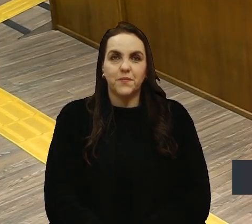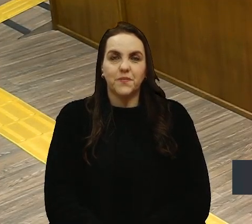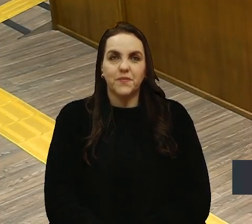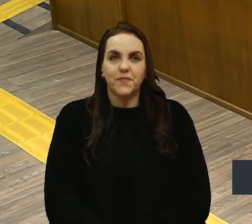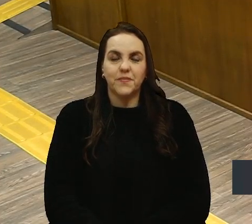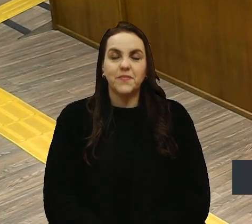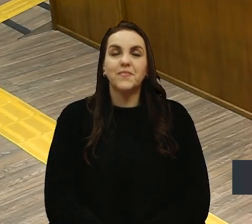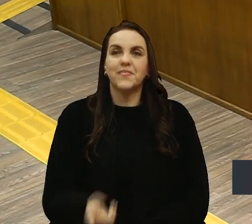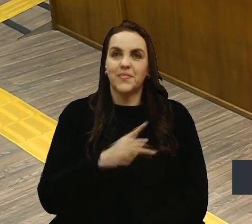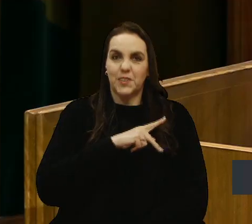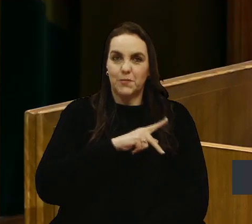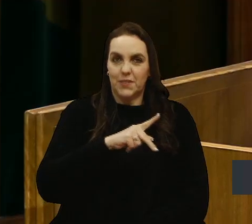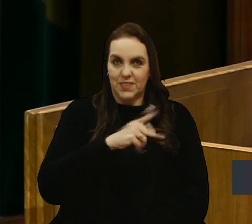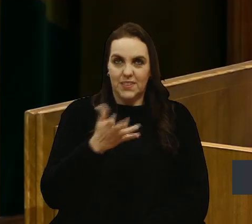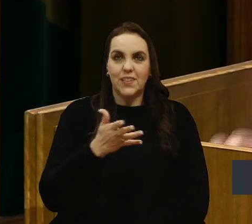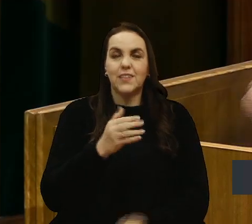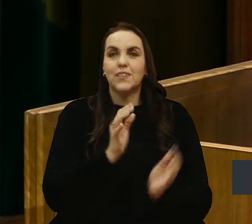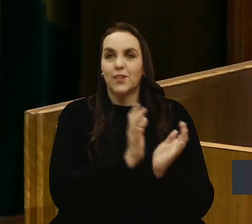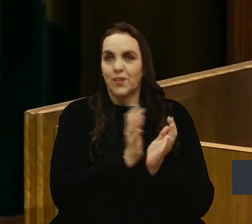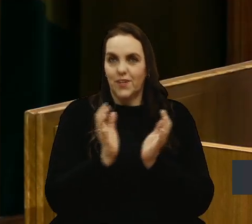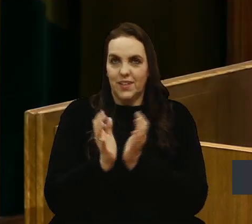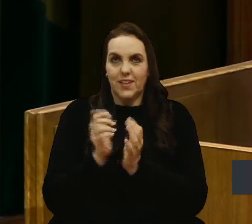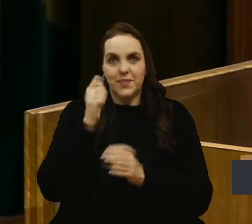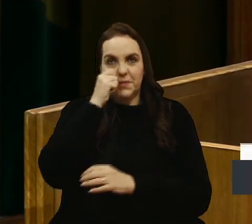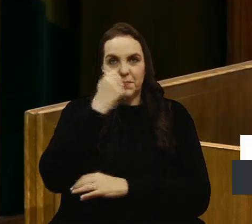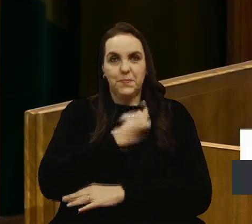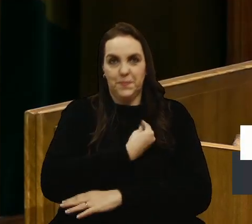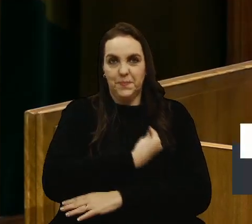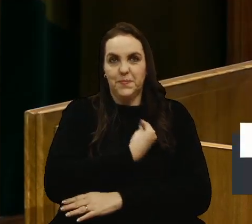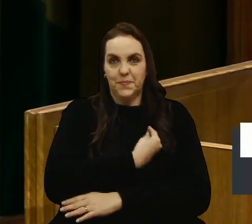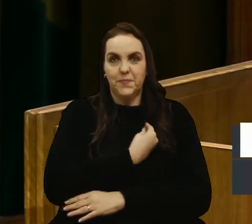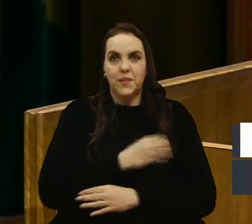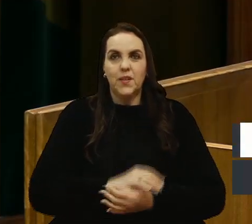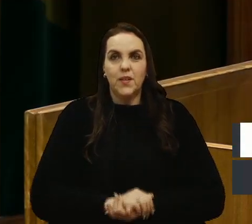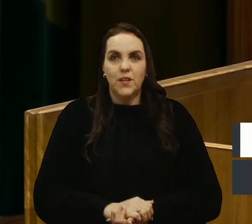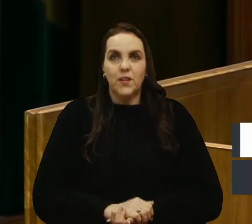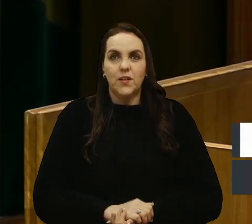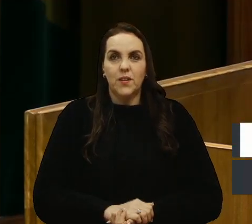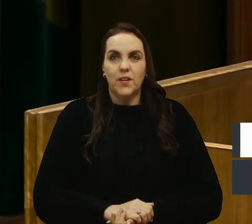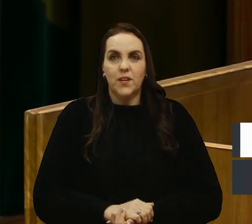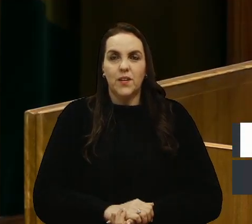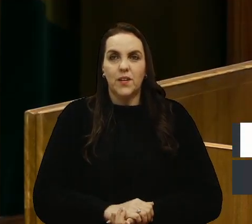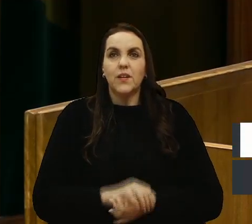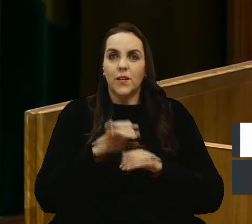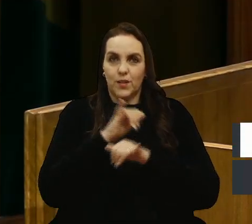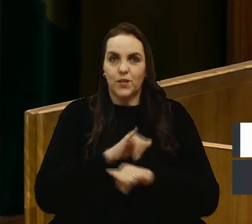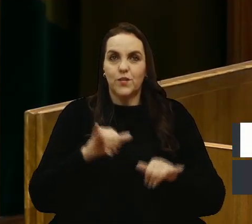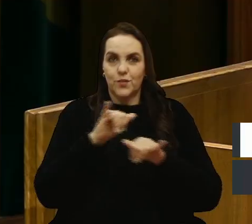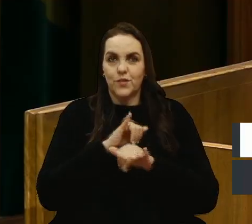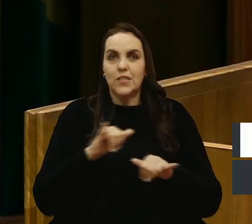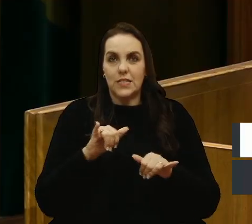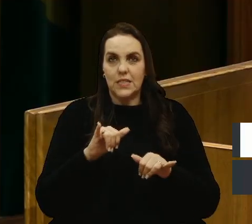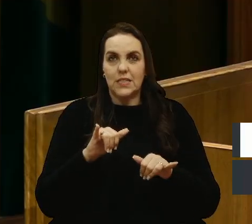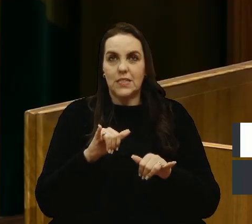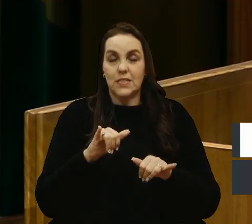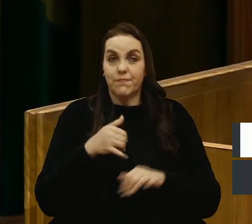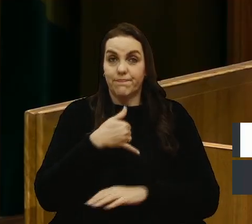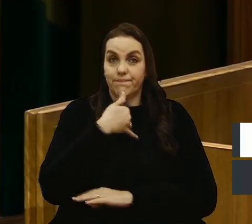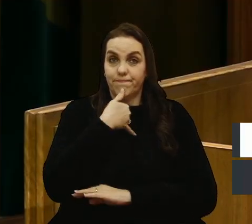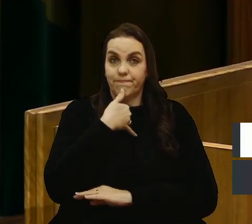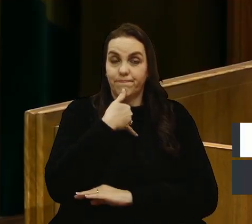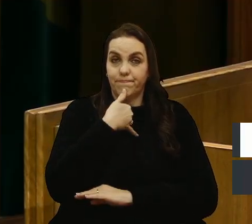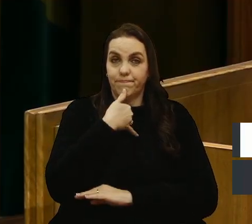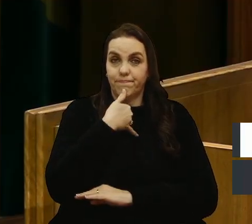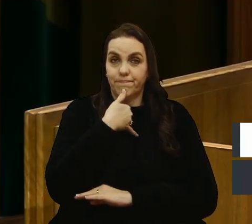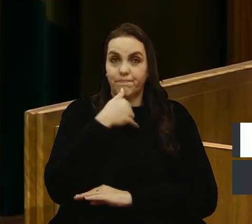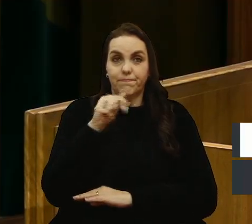Senhor presidente, nobres colegas aqui presentes, eu trago uma notícia muito triste aqui